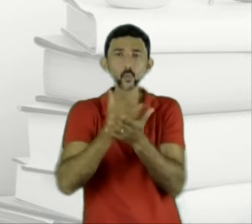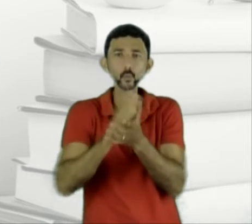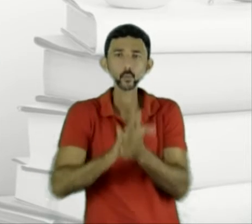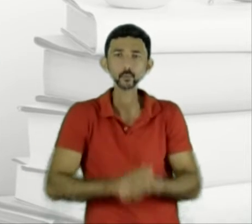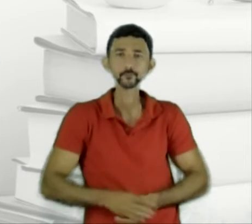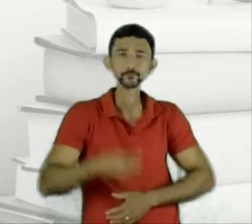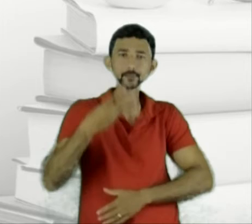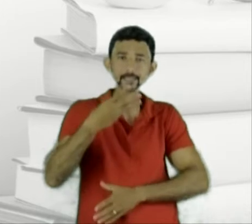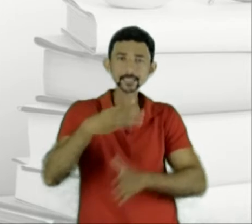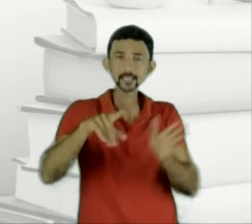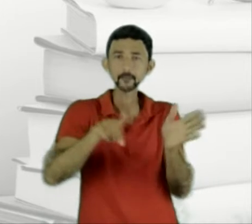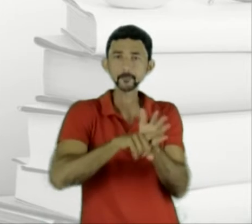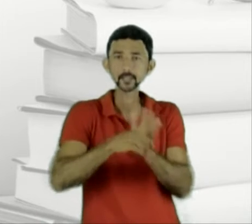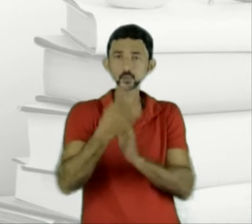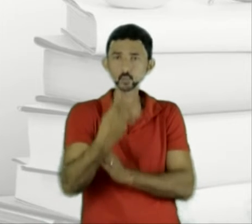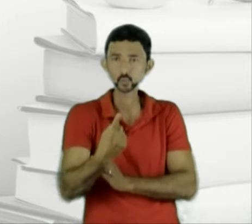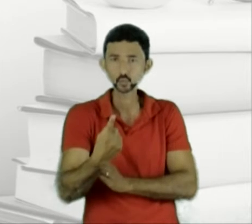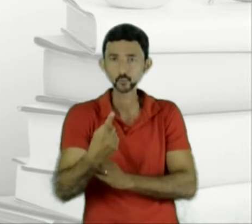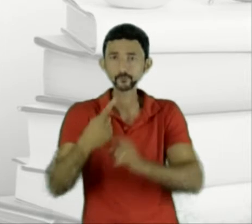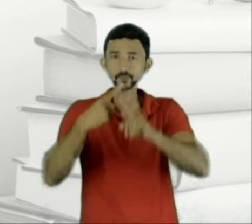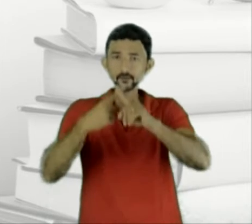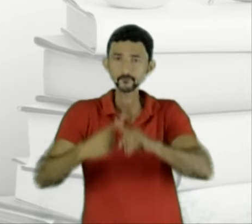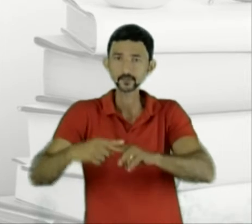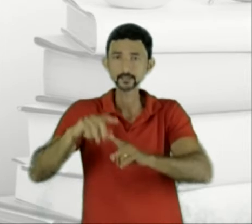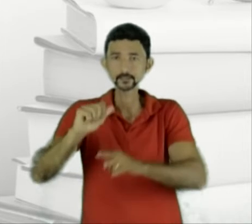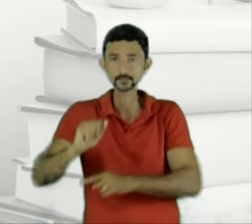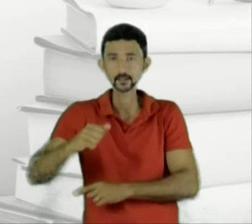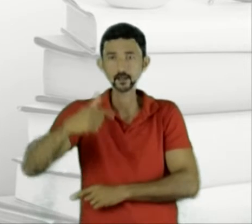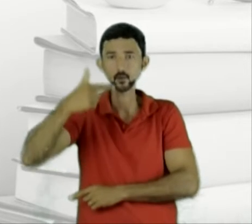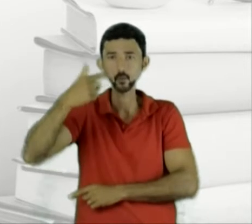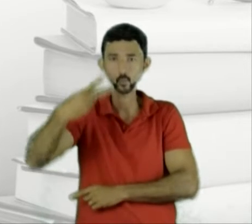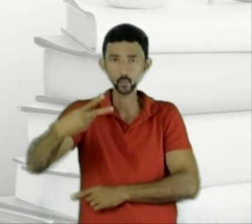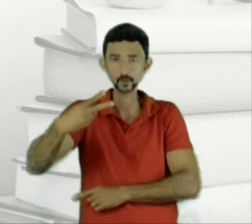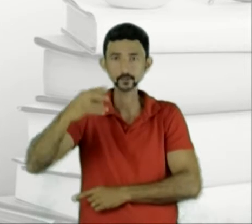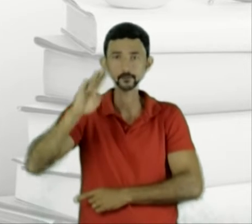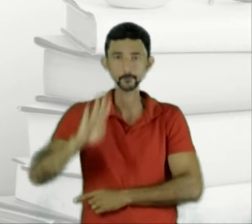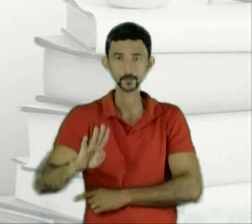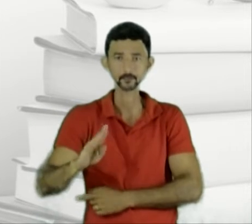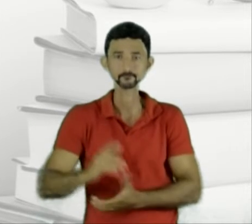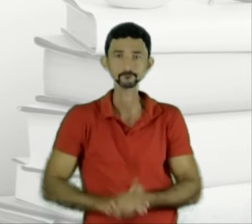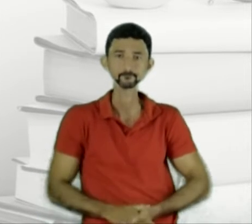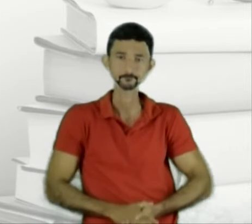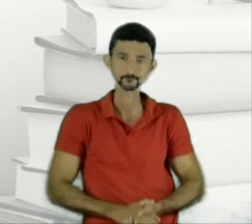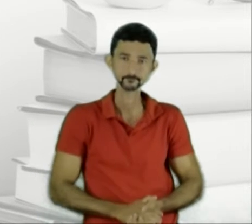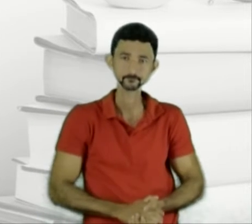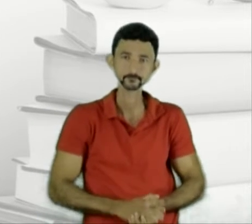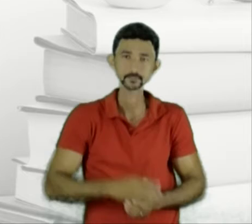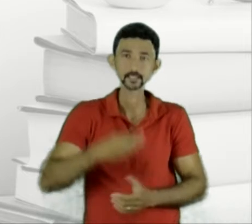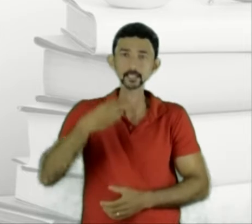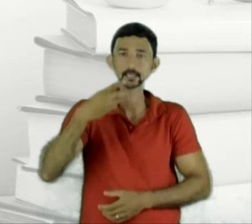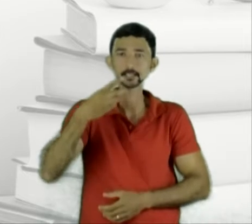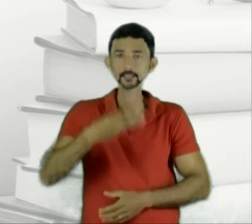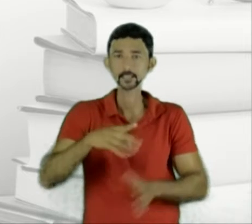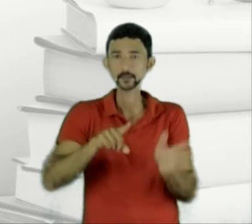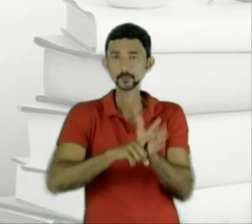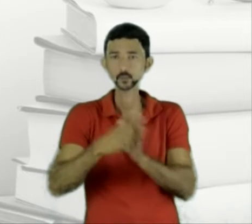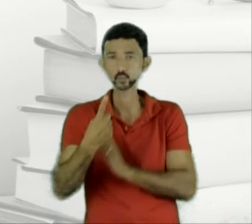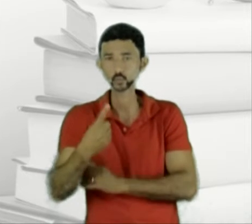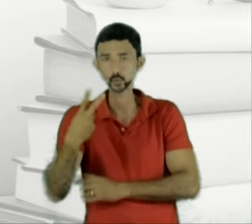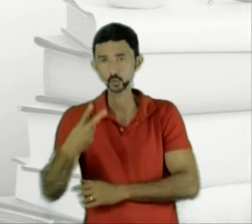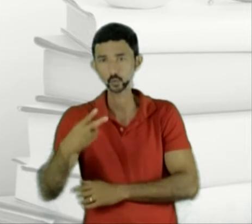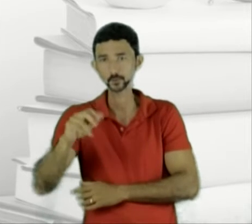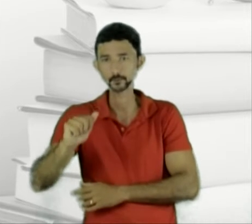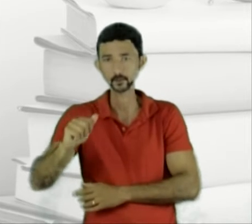distributiva, 3 menos 1 vezes a ao quadrado b. 3 menos 1 dá 2, então fica 2a